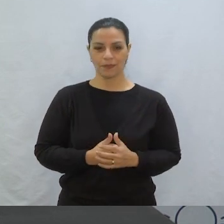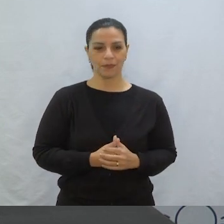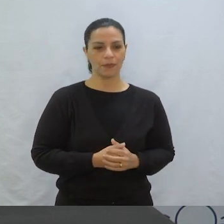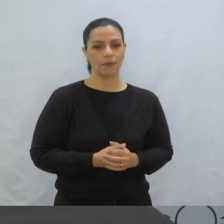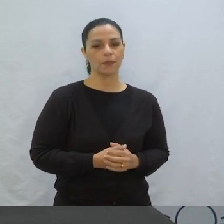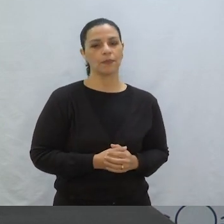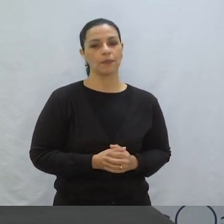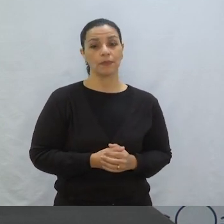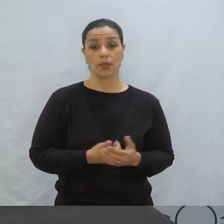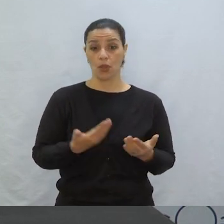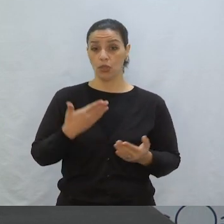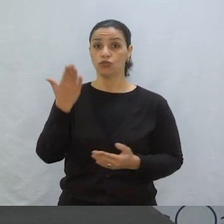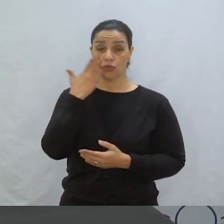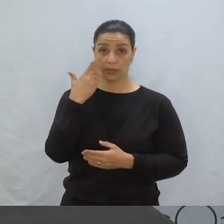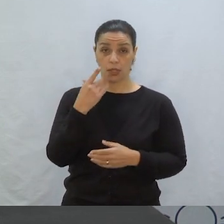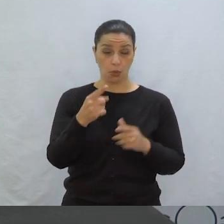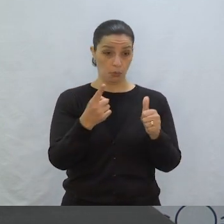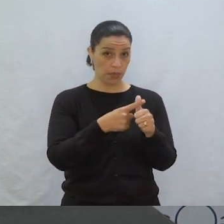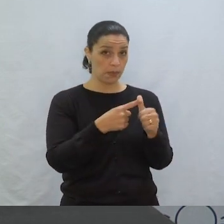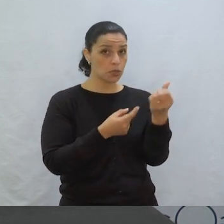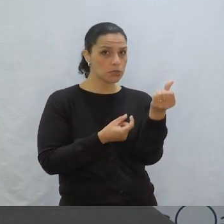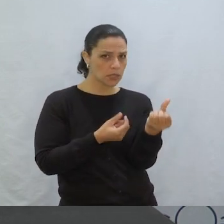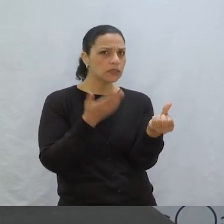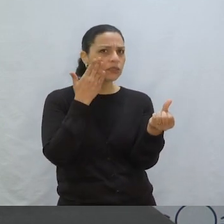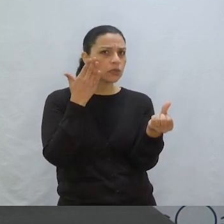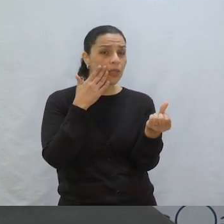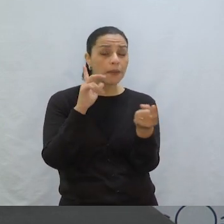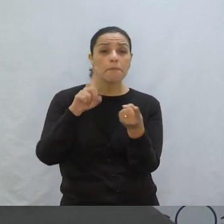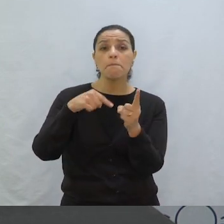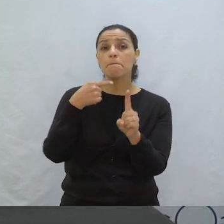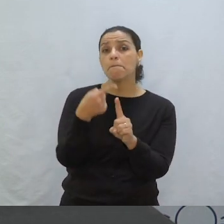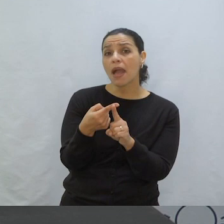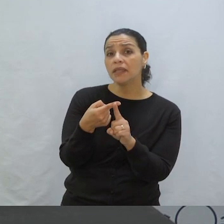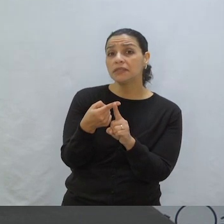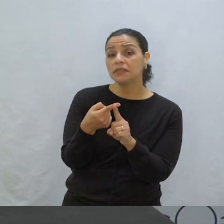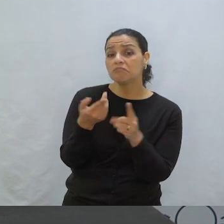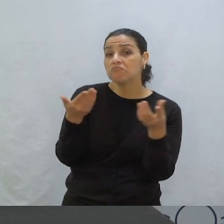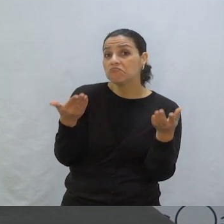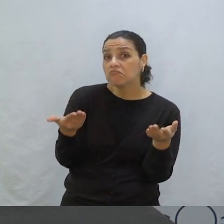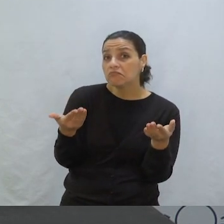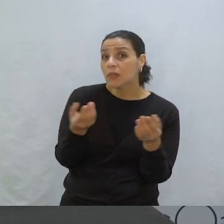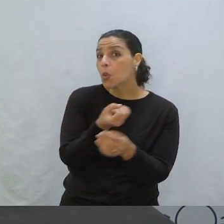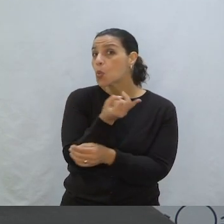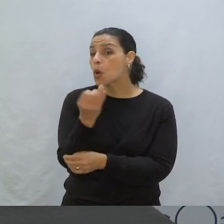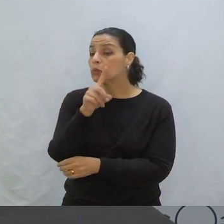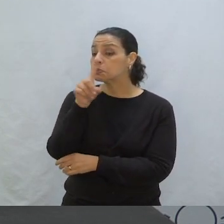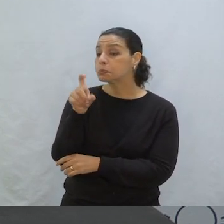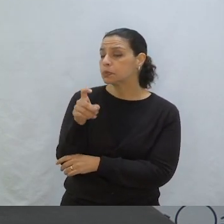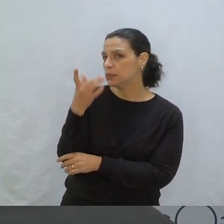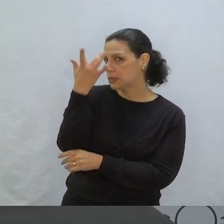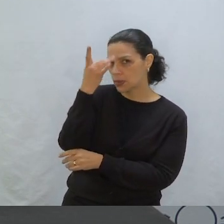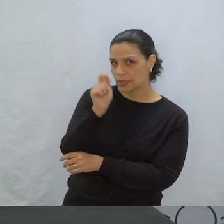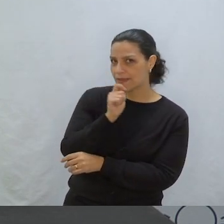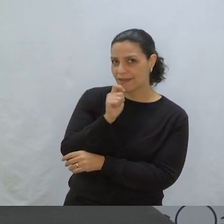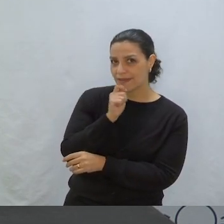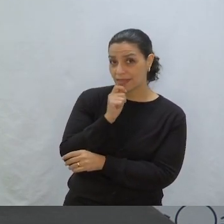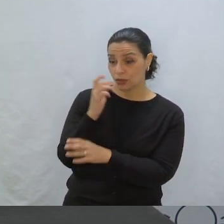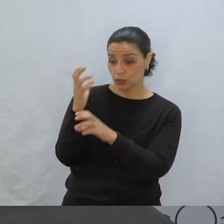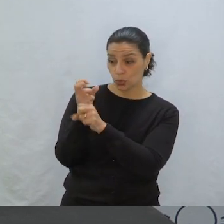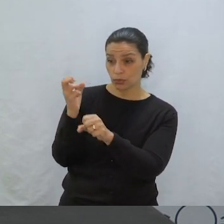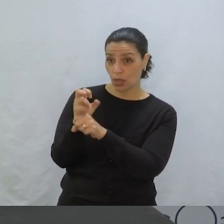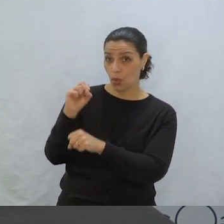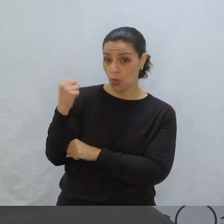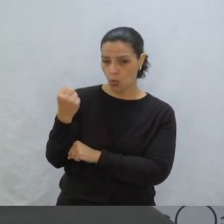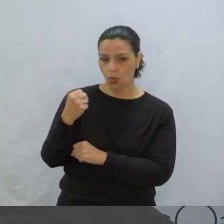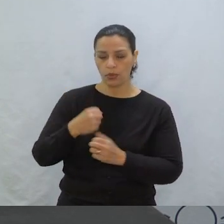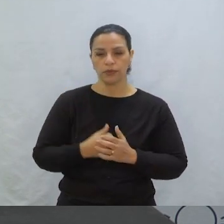6. Então, já temos ali, ó, número 6. Mas não sabemos para poder dar 8. Então, até chegar